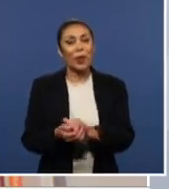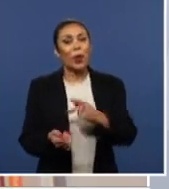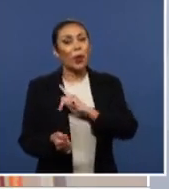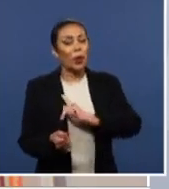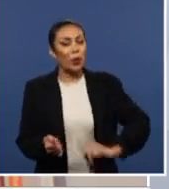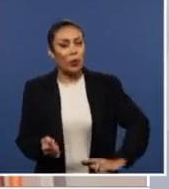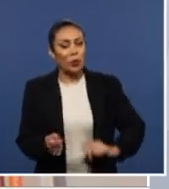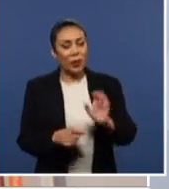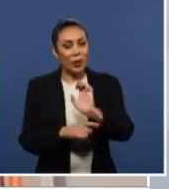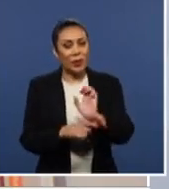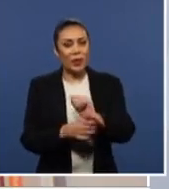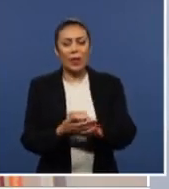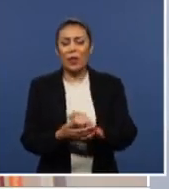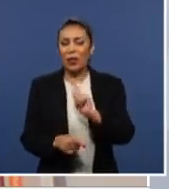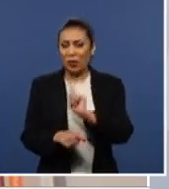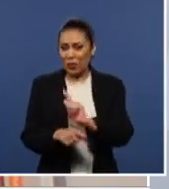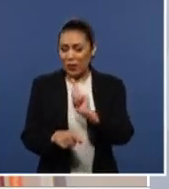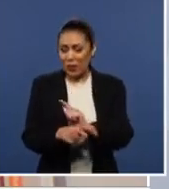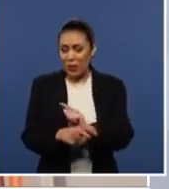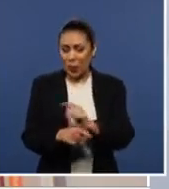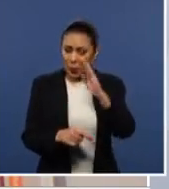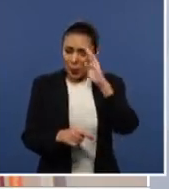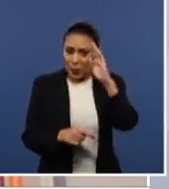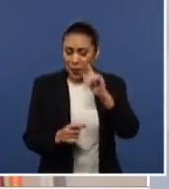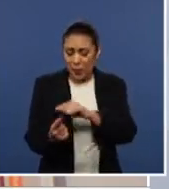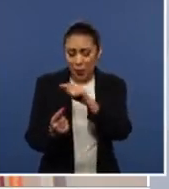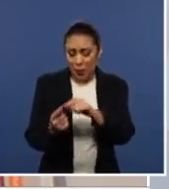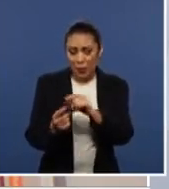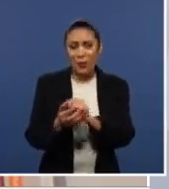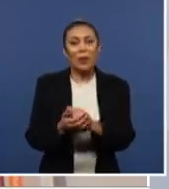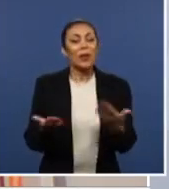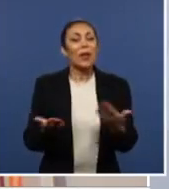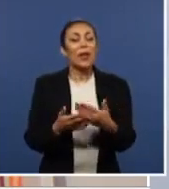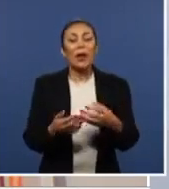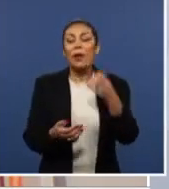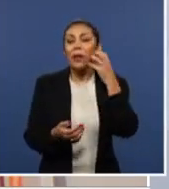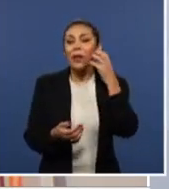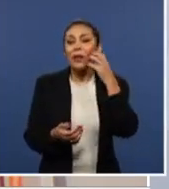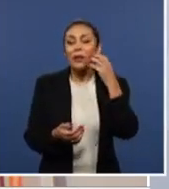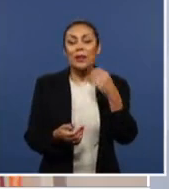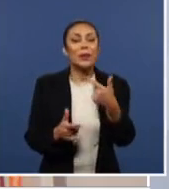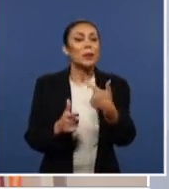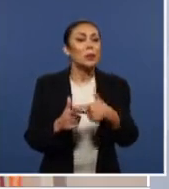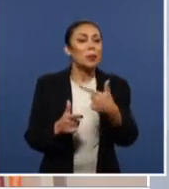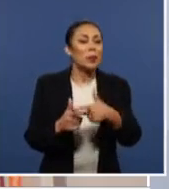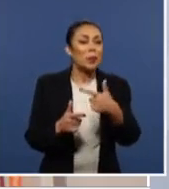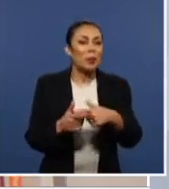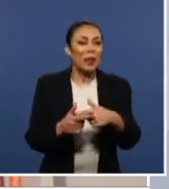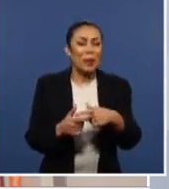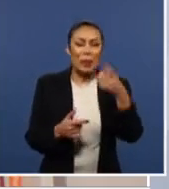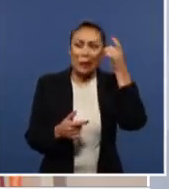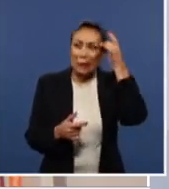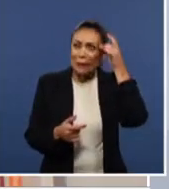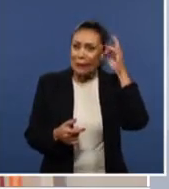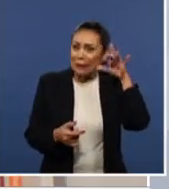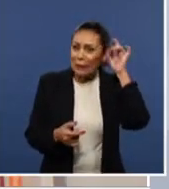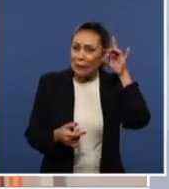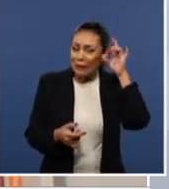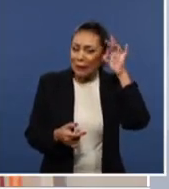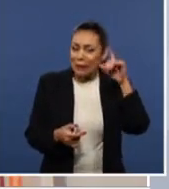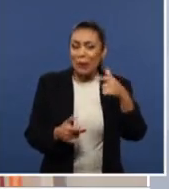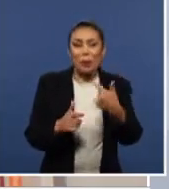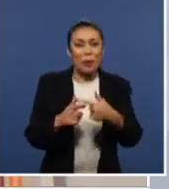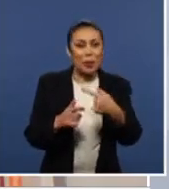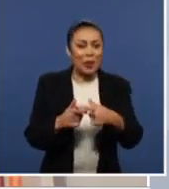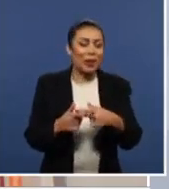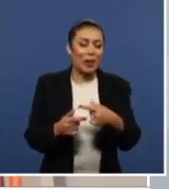grande alvo, né? A gestão dele no governo do Estado foi o grande alvo, e o Tarcísio agora dorme com essa dor de cabeça, vai acordar amanhã com esse ressacão aí,